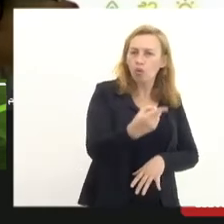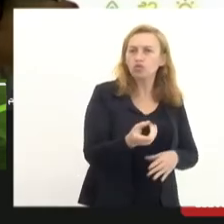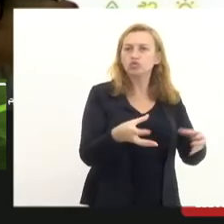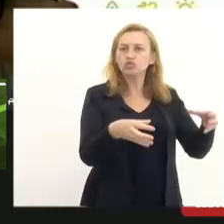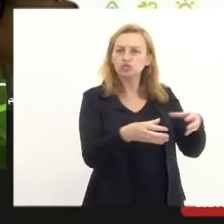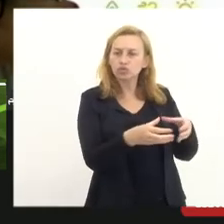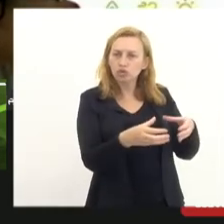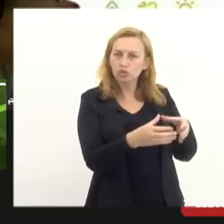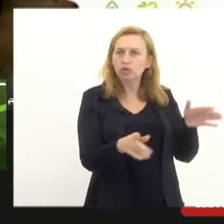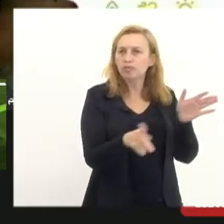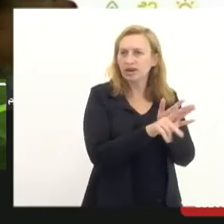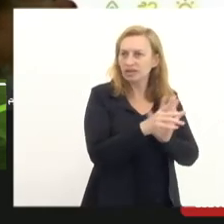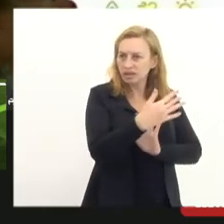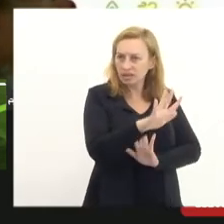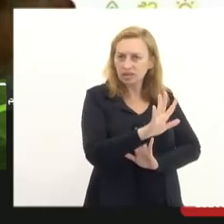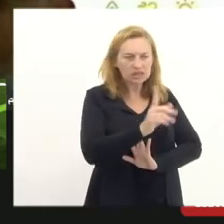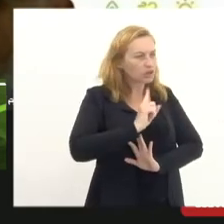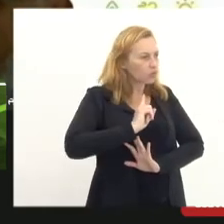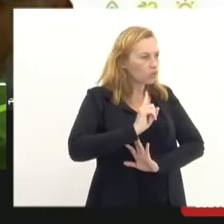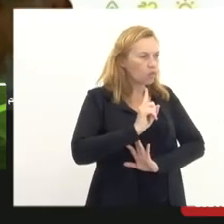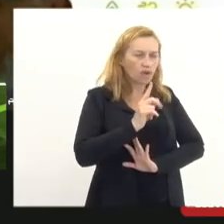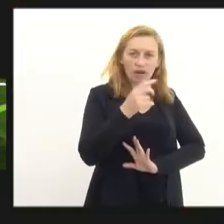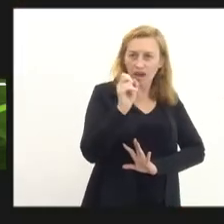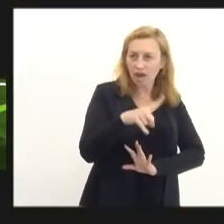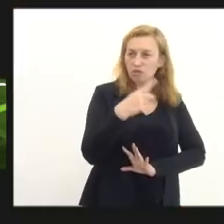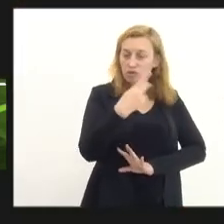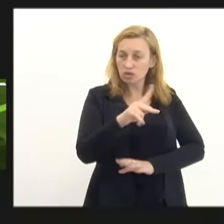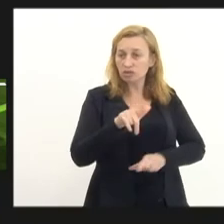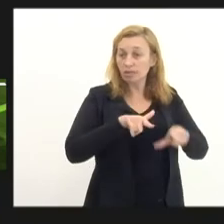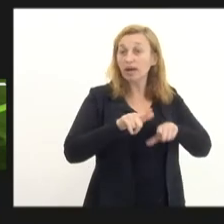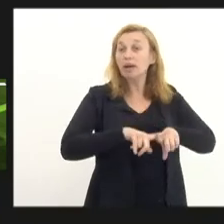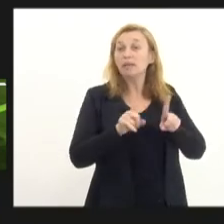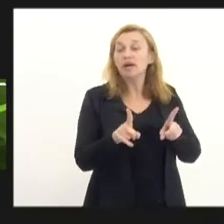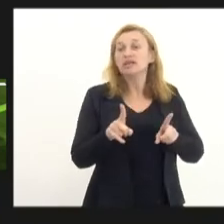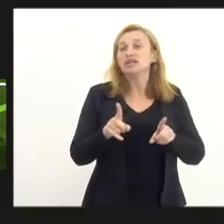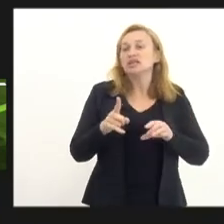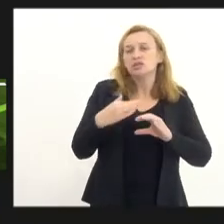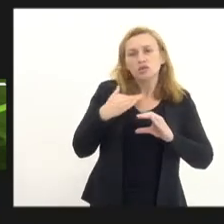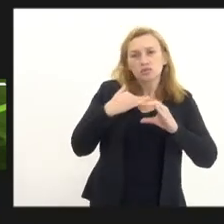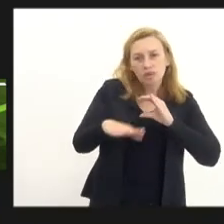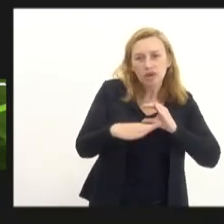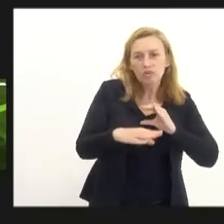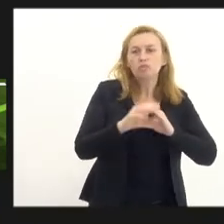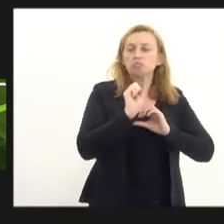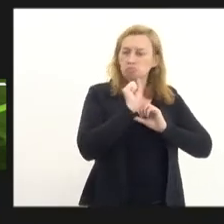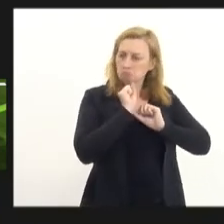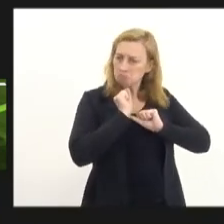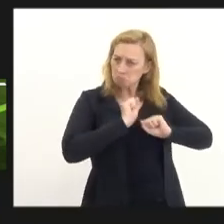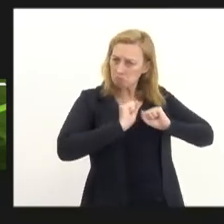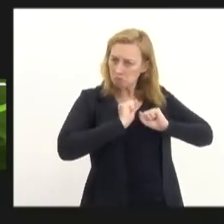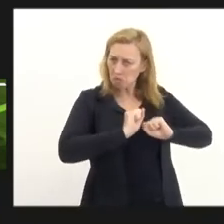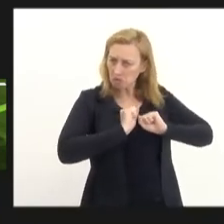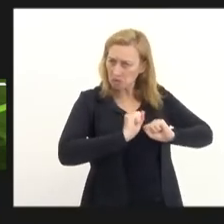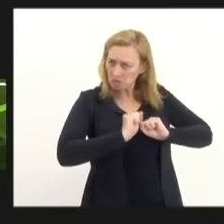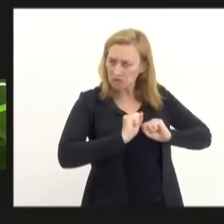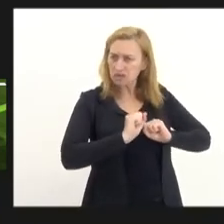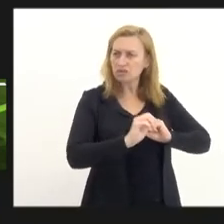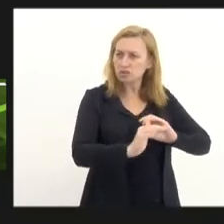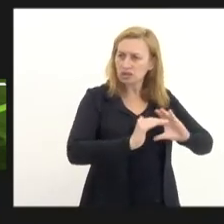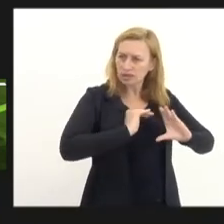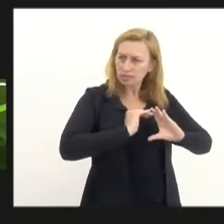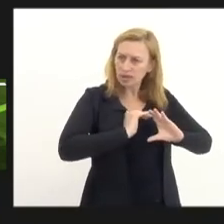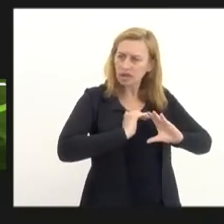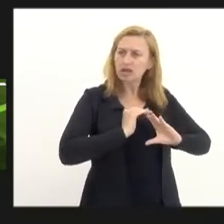departamento, não é? Não seria muito a sua parte, através do e-mail, que possa estar, né, nos